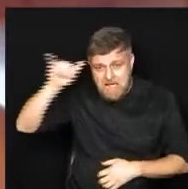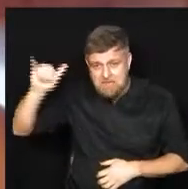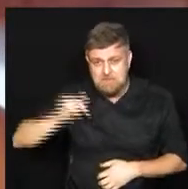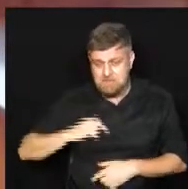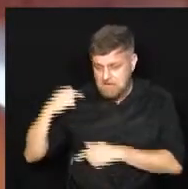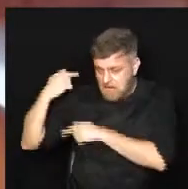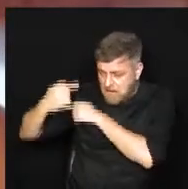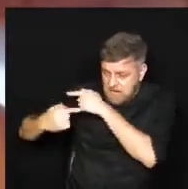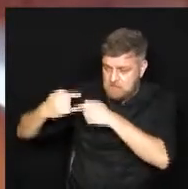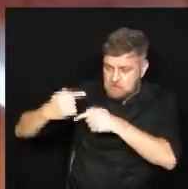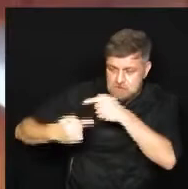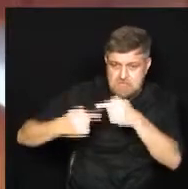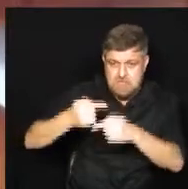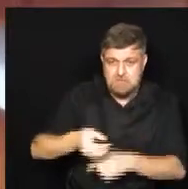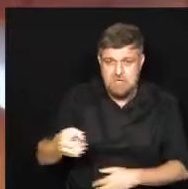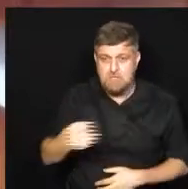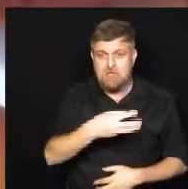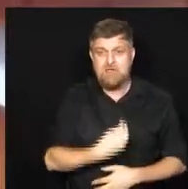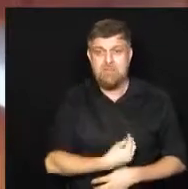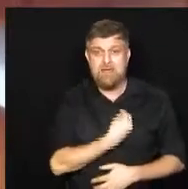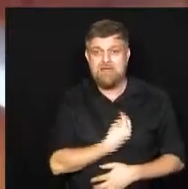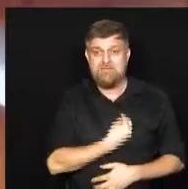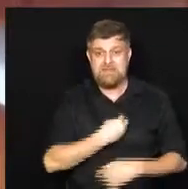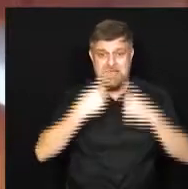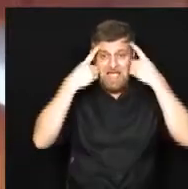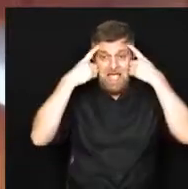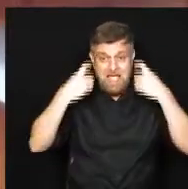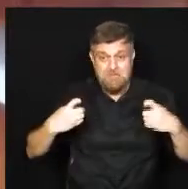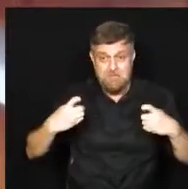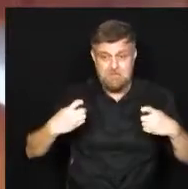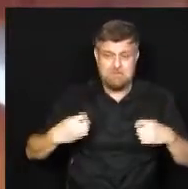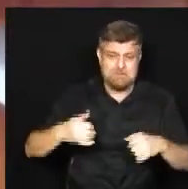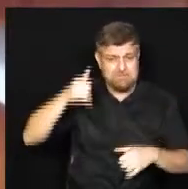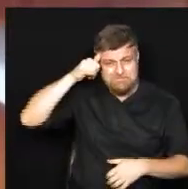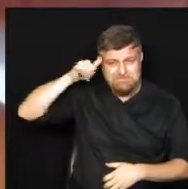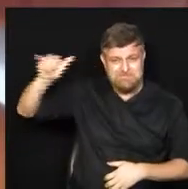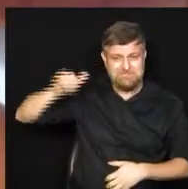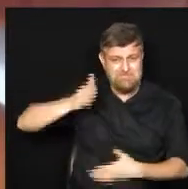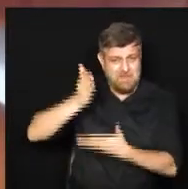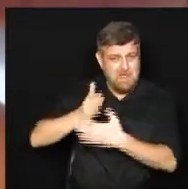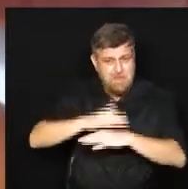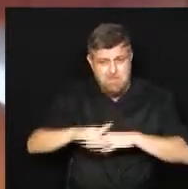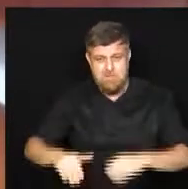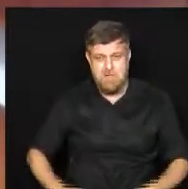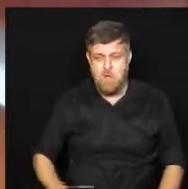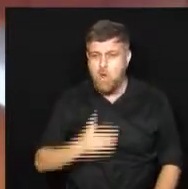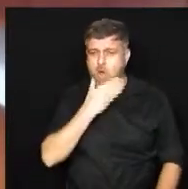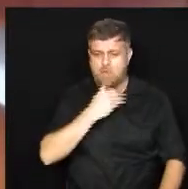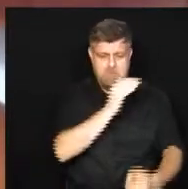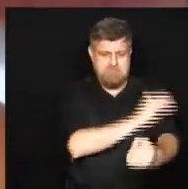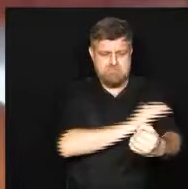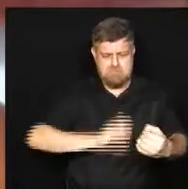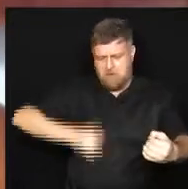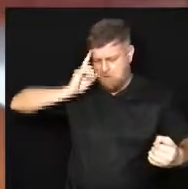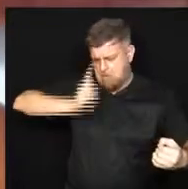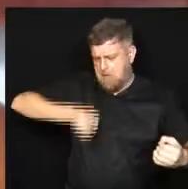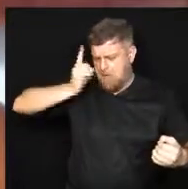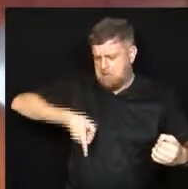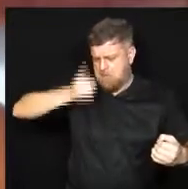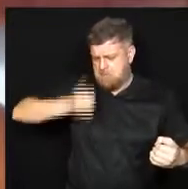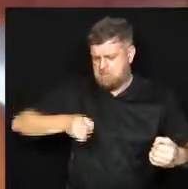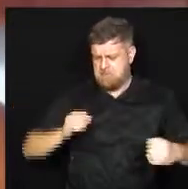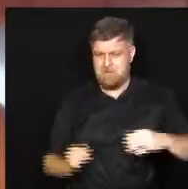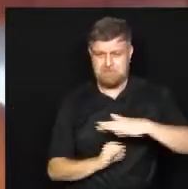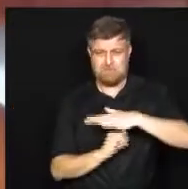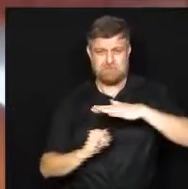novas gerações para uma vida sem violência, que a gente possa combater o machismo estrutural,